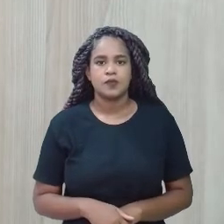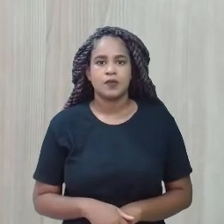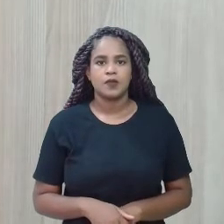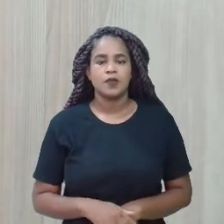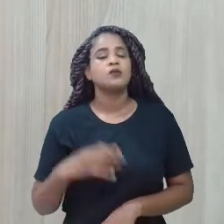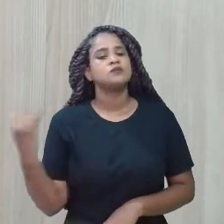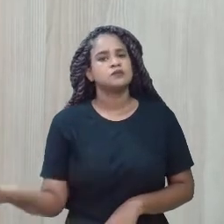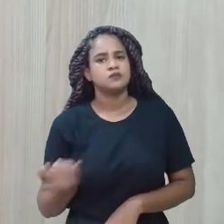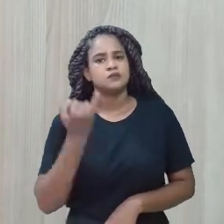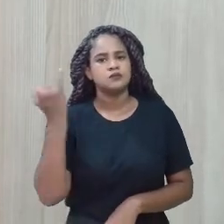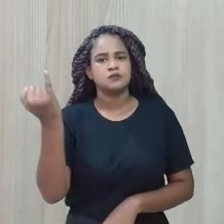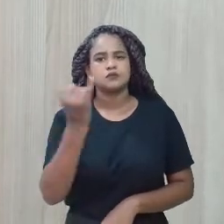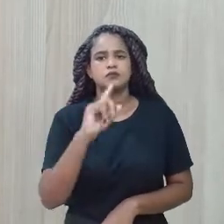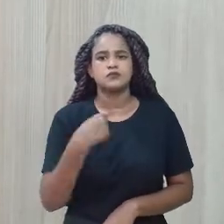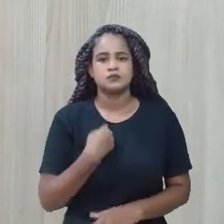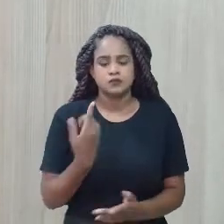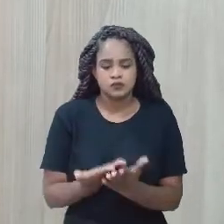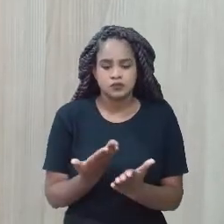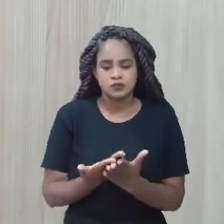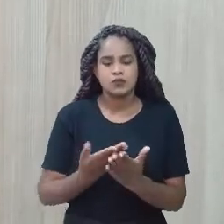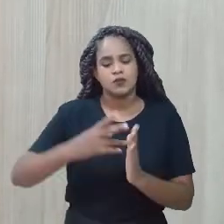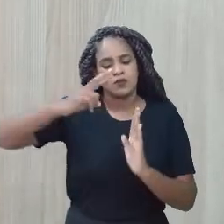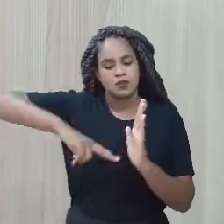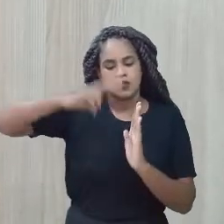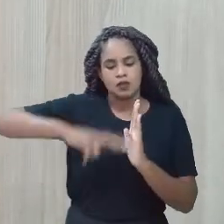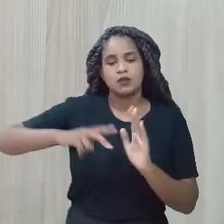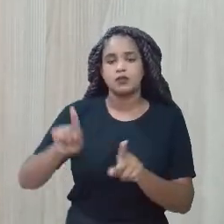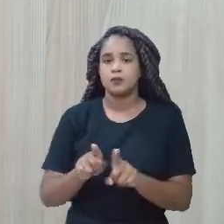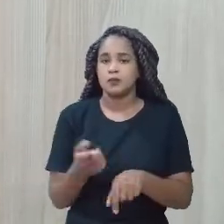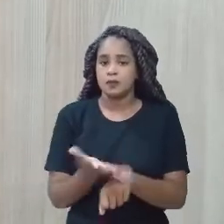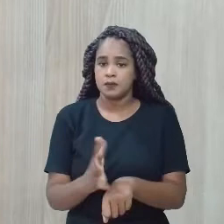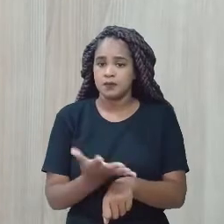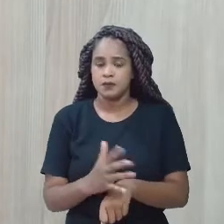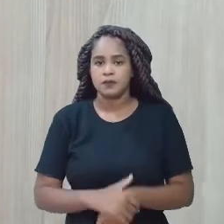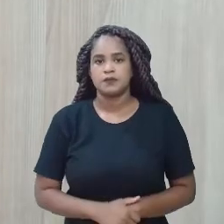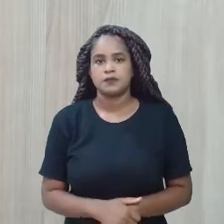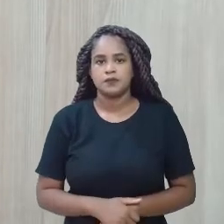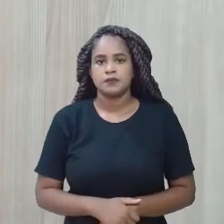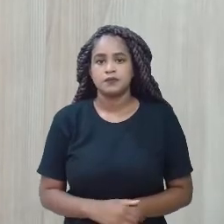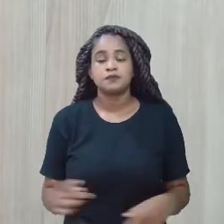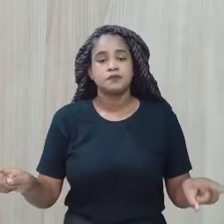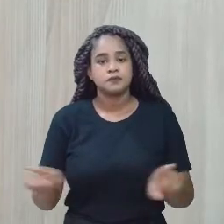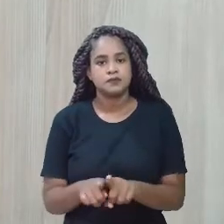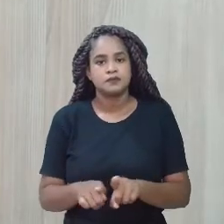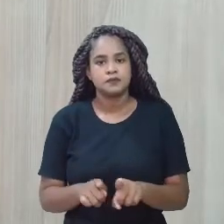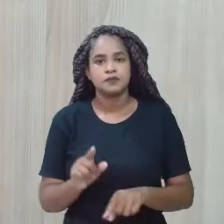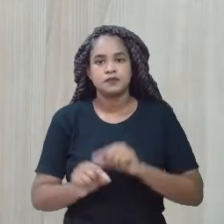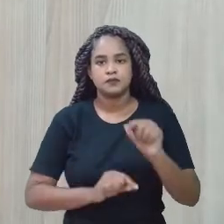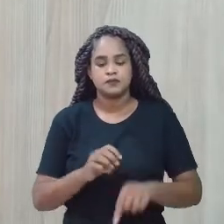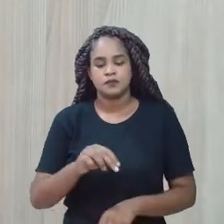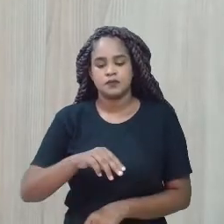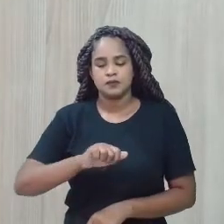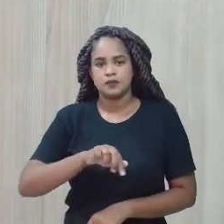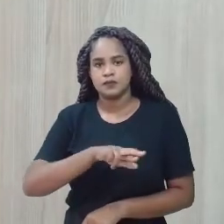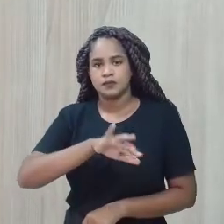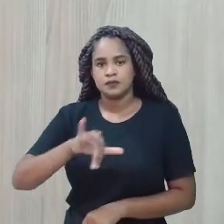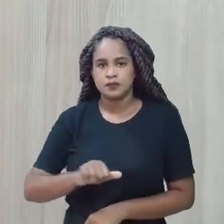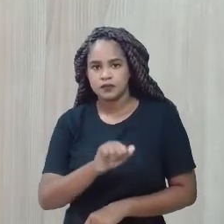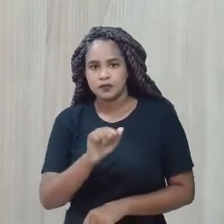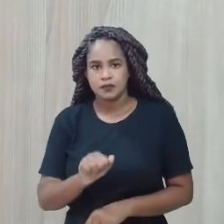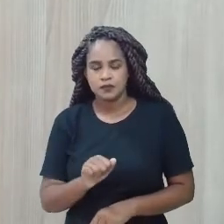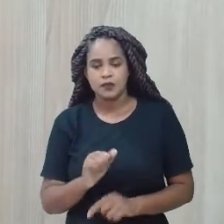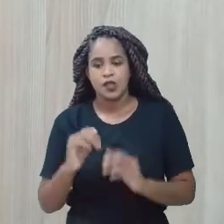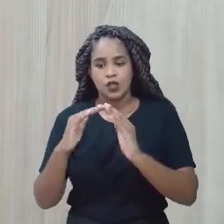da importância, né, da gente estudar e ler e praticar. E temos aqui, ó, Maria, da Escola Divino